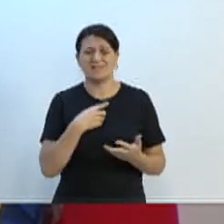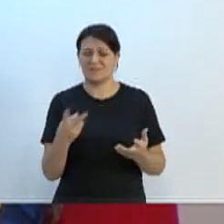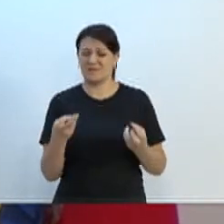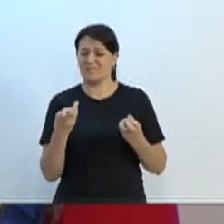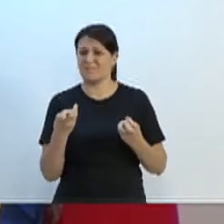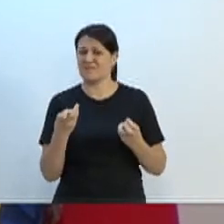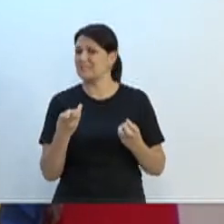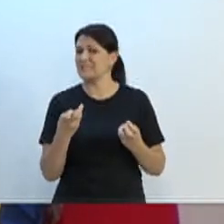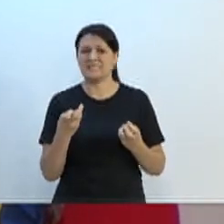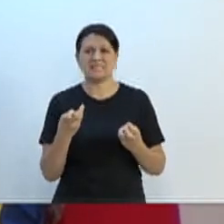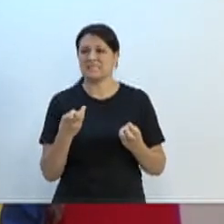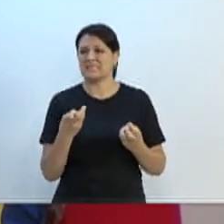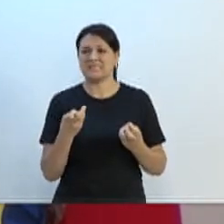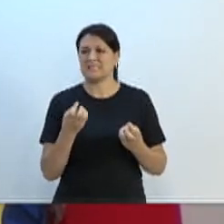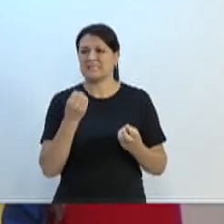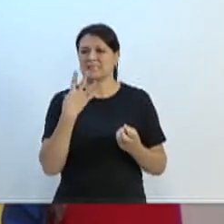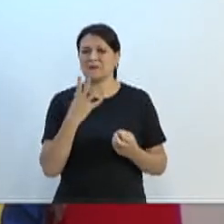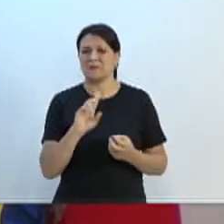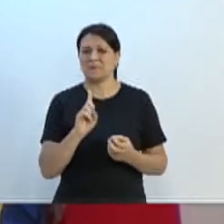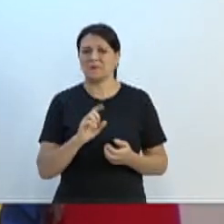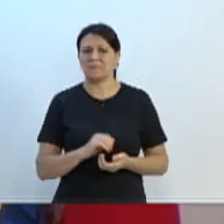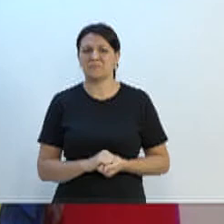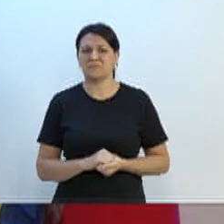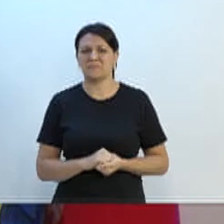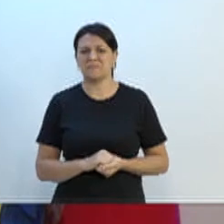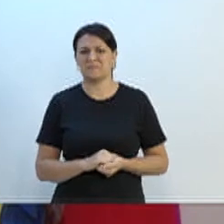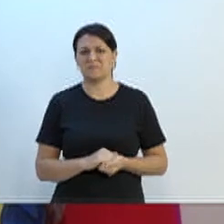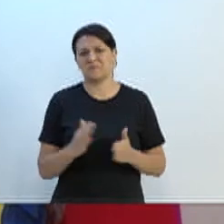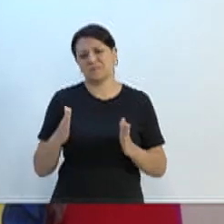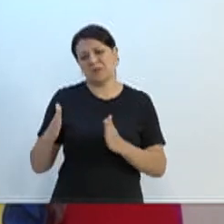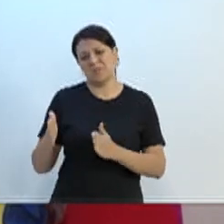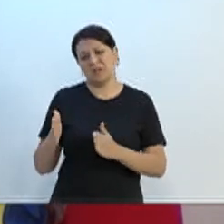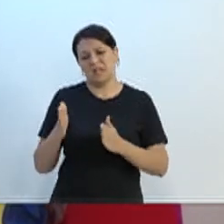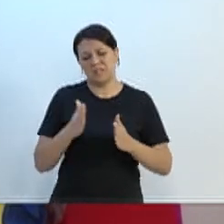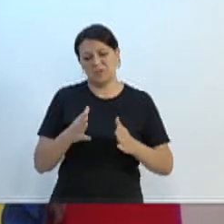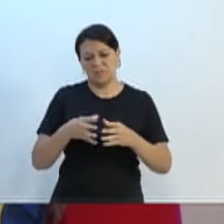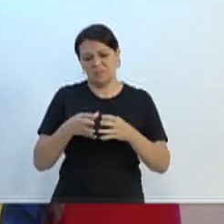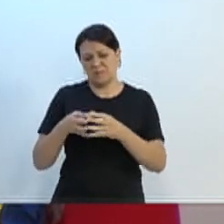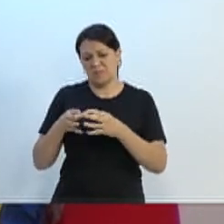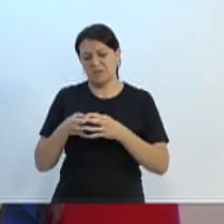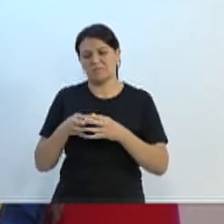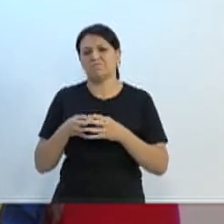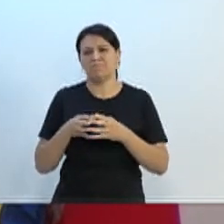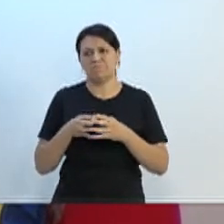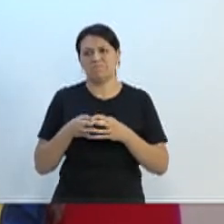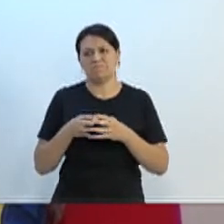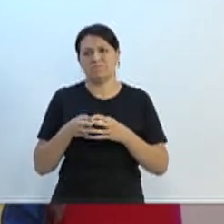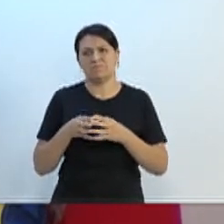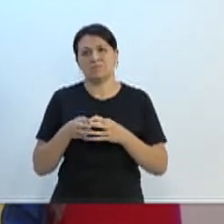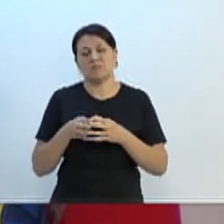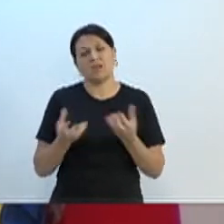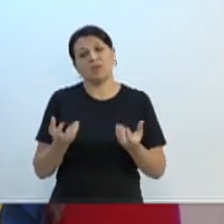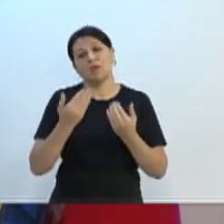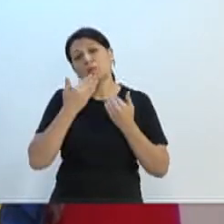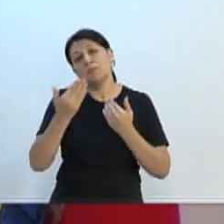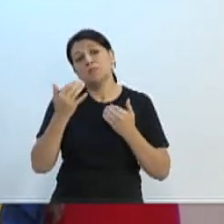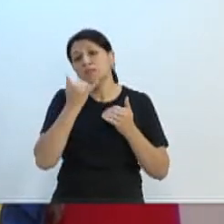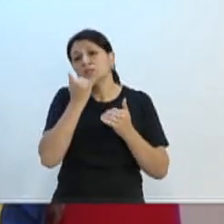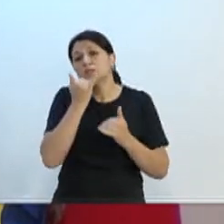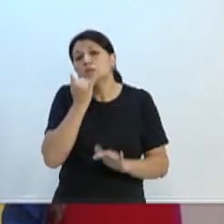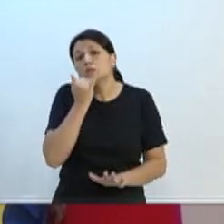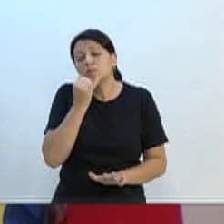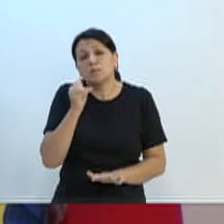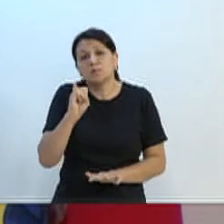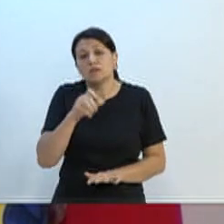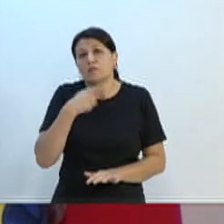ser uma coisa muito boa, né? Tanto de uma parte quanto de outra. Eu quero pedir desculpa se em algum determinado momento eu falei